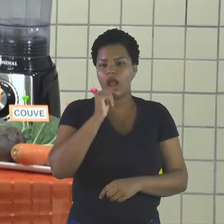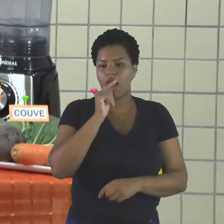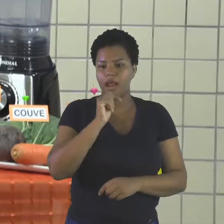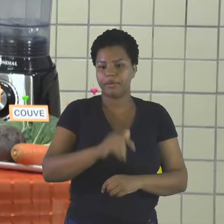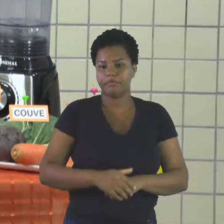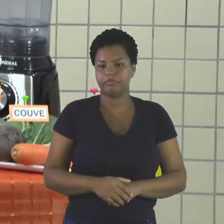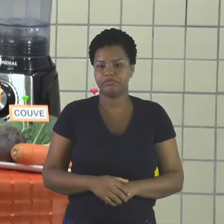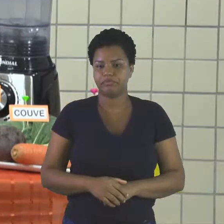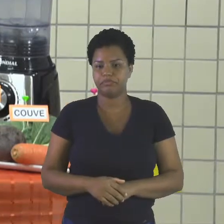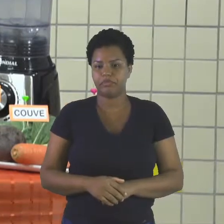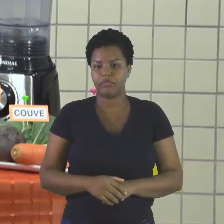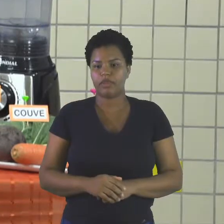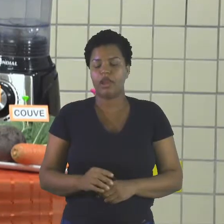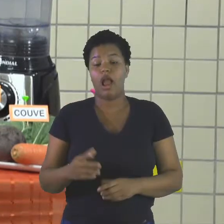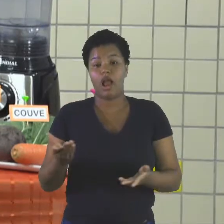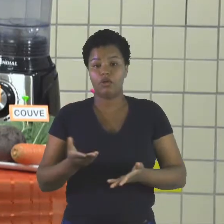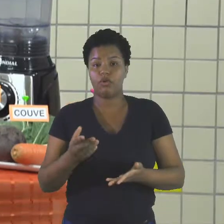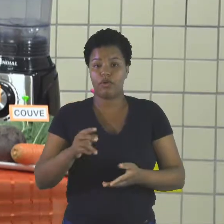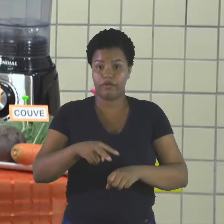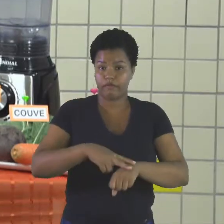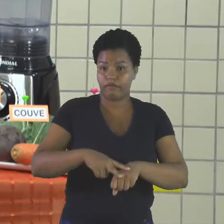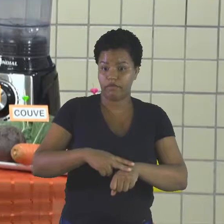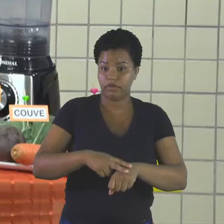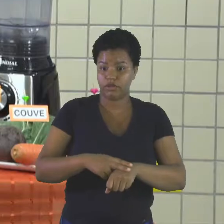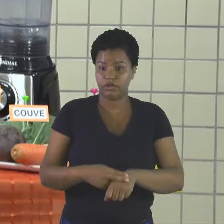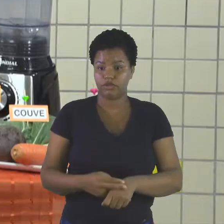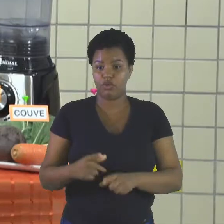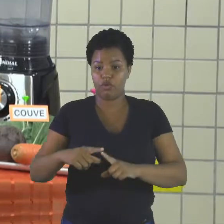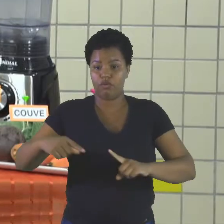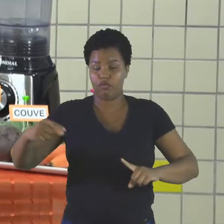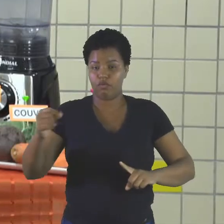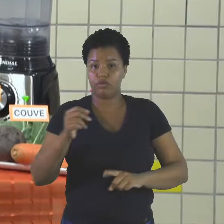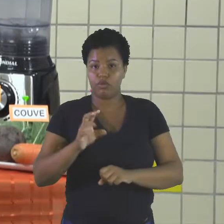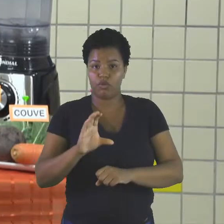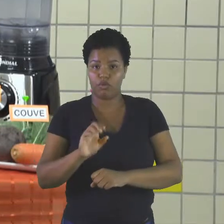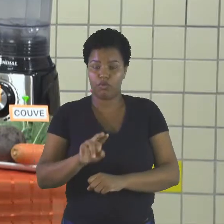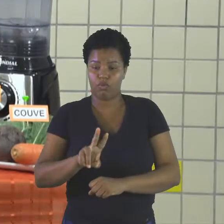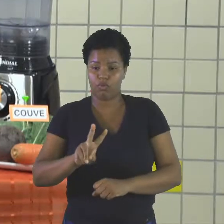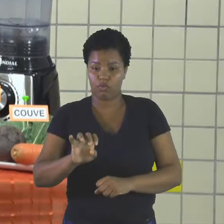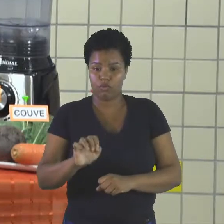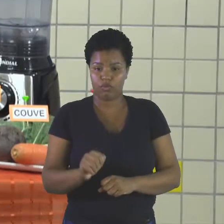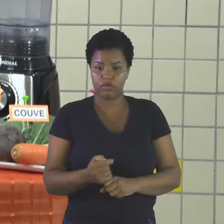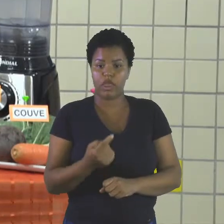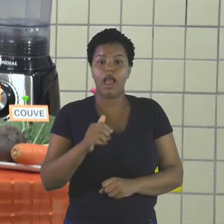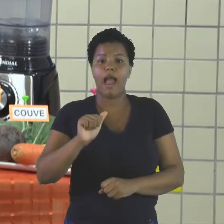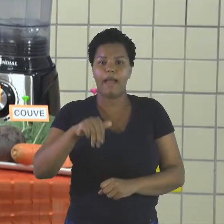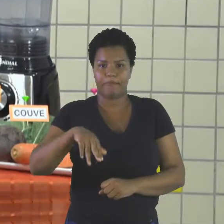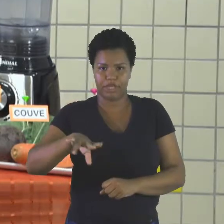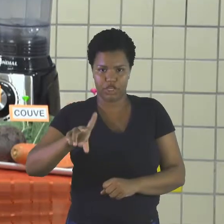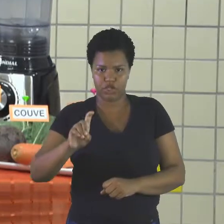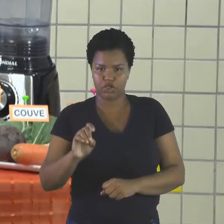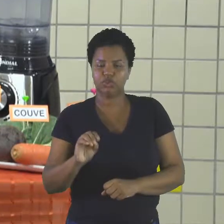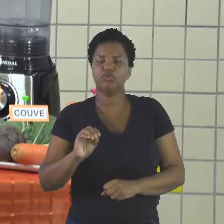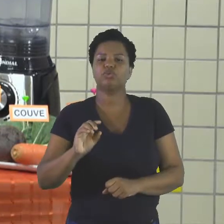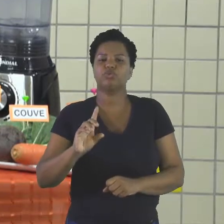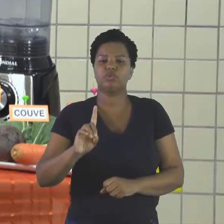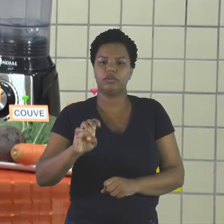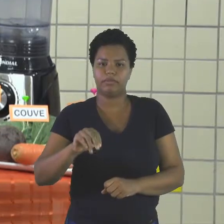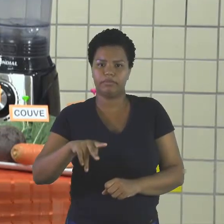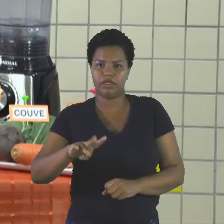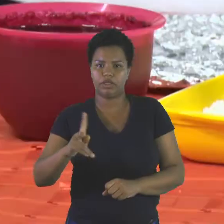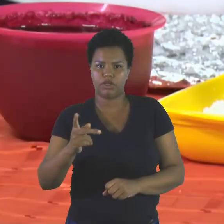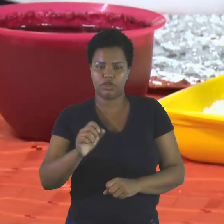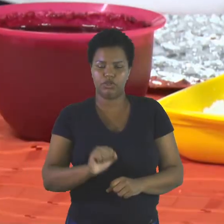uma colher e meia de amido e meio copo de água Preparou a tinta já tá todas as tintas aqui